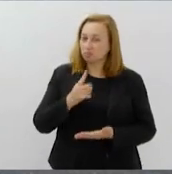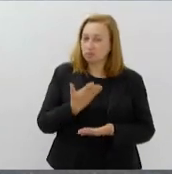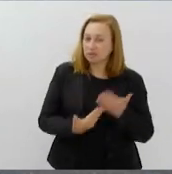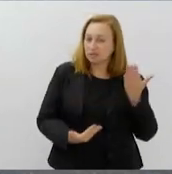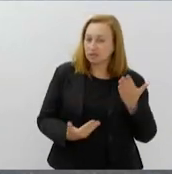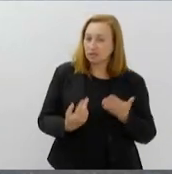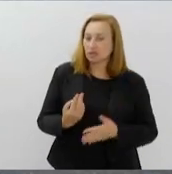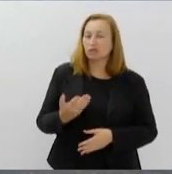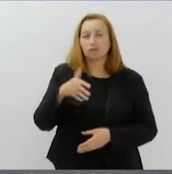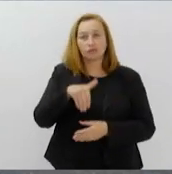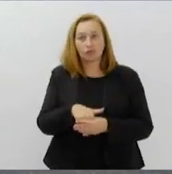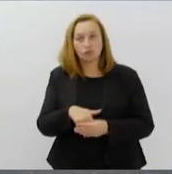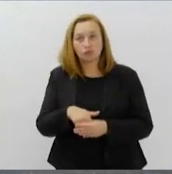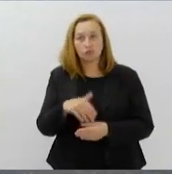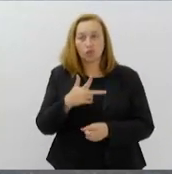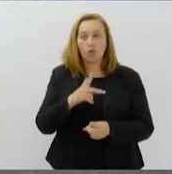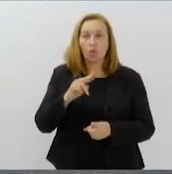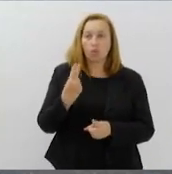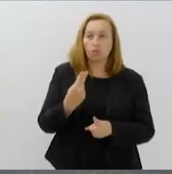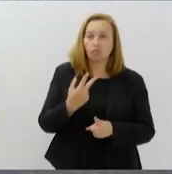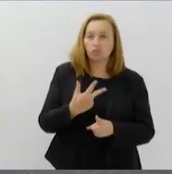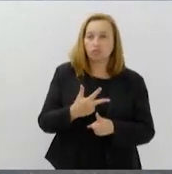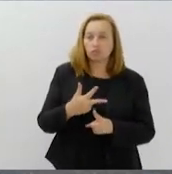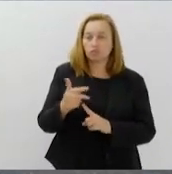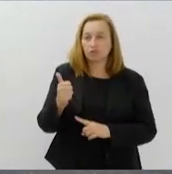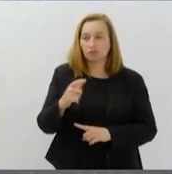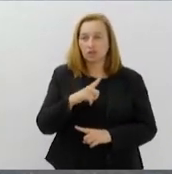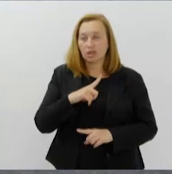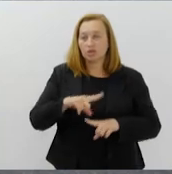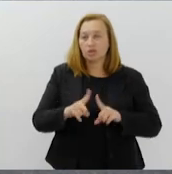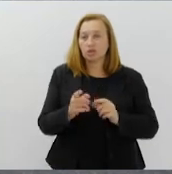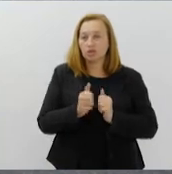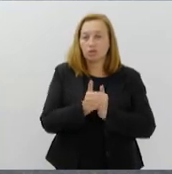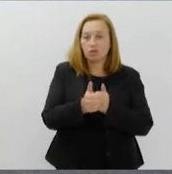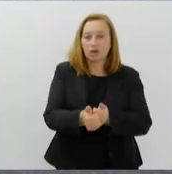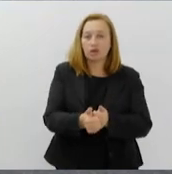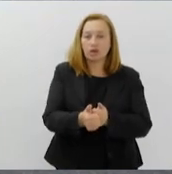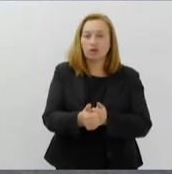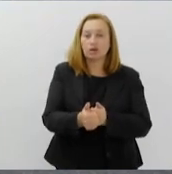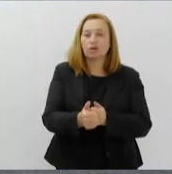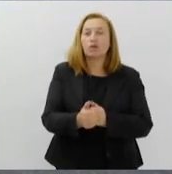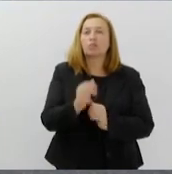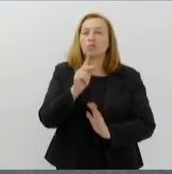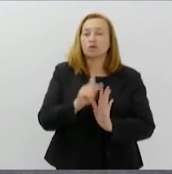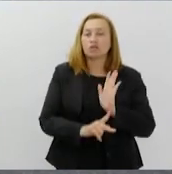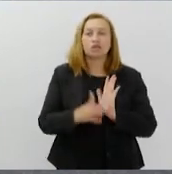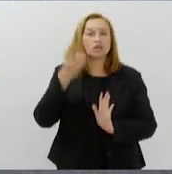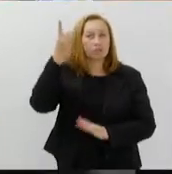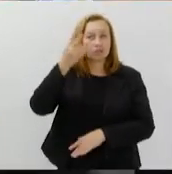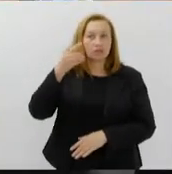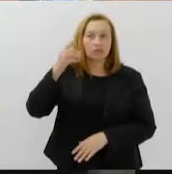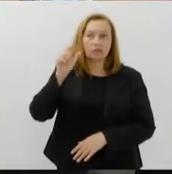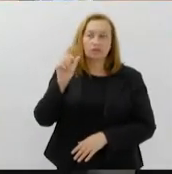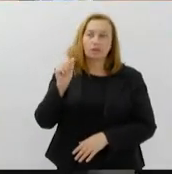voto, nem ganhar nenhum voto, porque eu vou acompanhar o projeto do deputado Márcio Galberto. Não vai acontecer nada